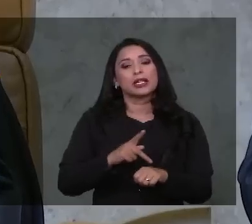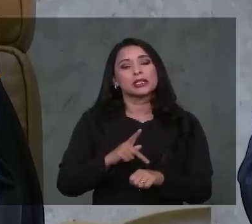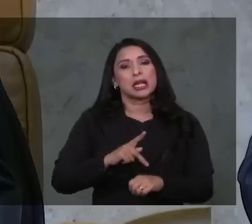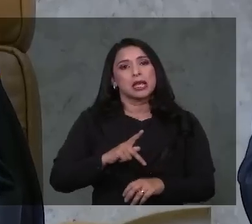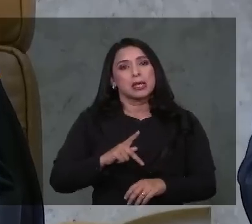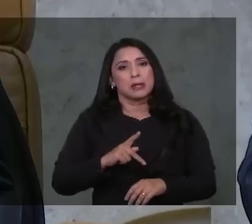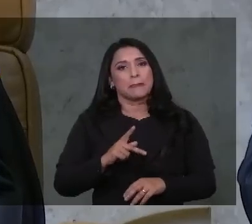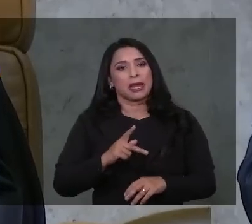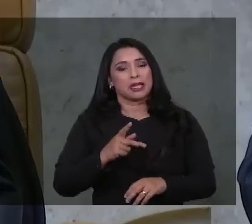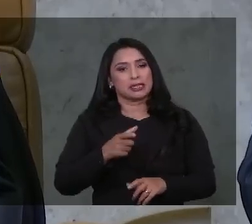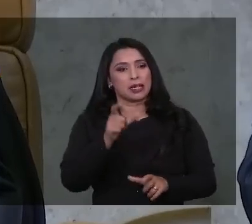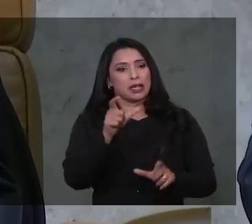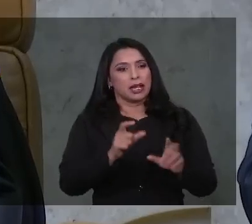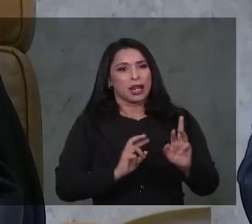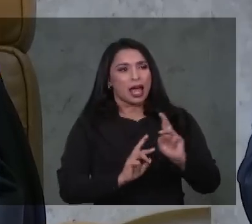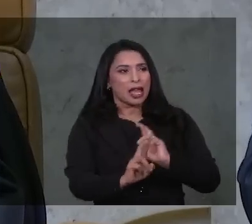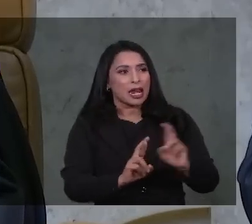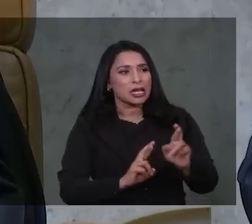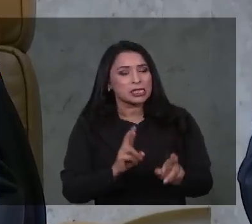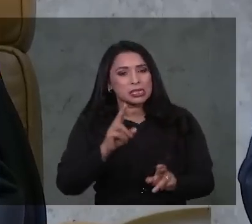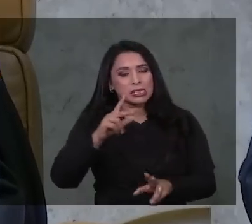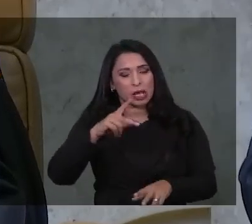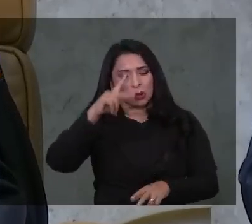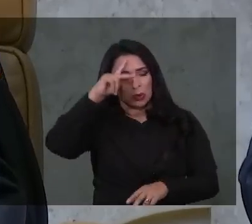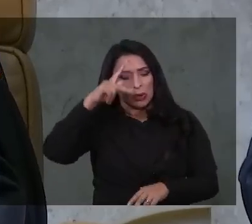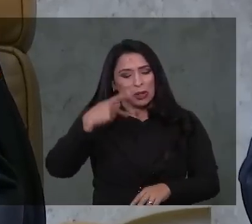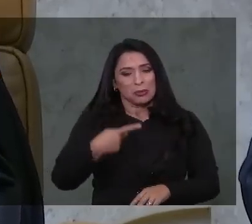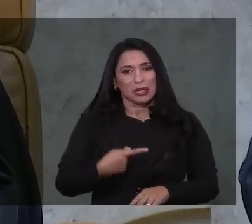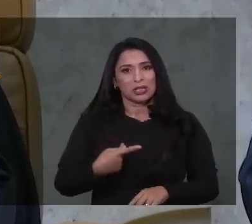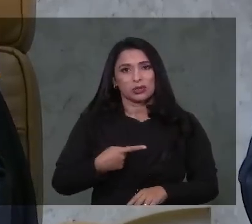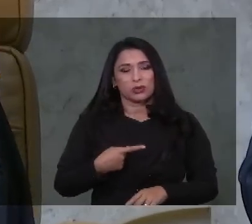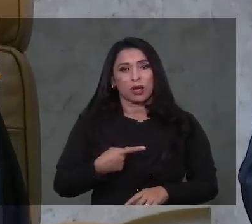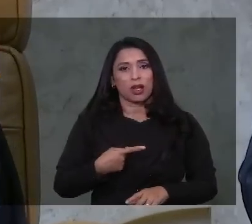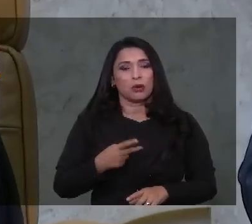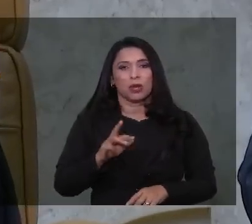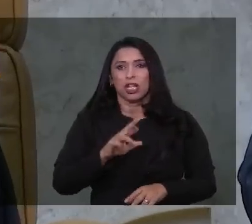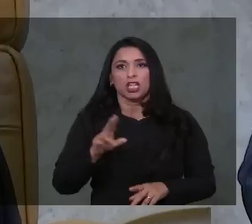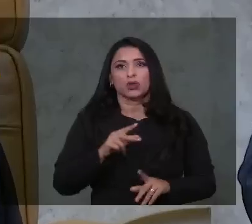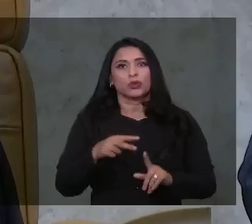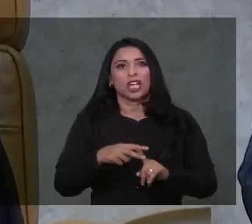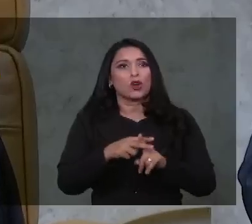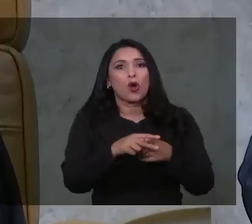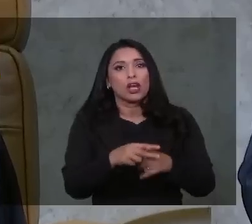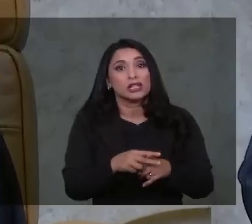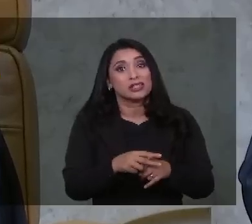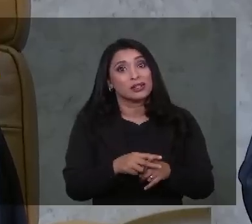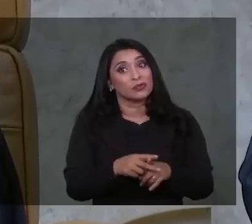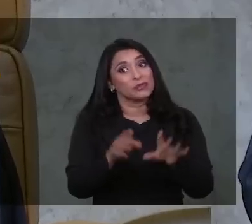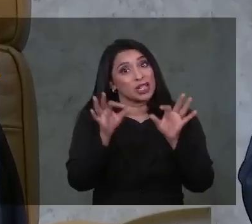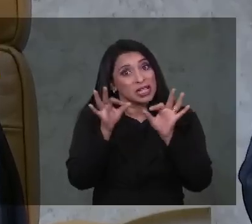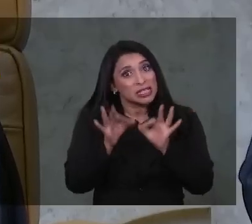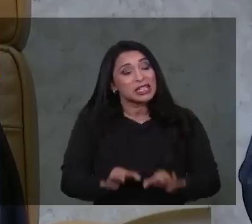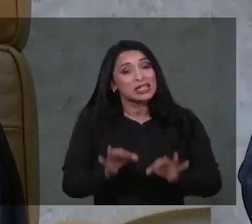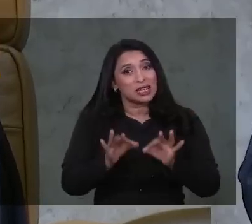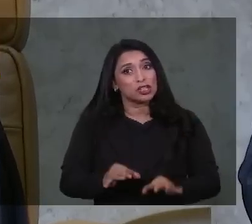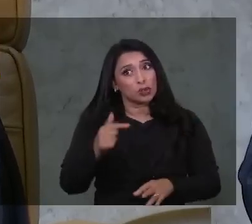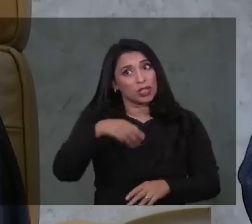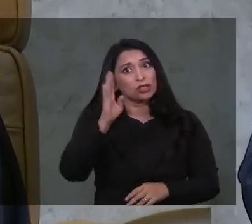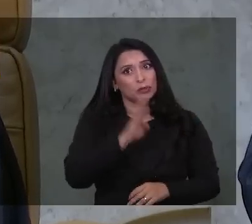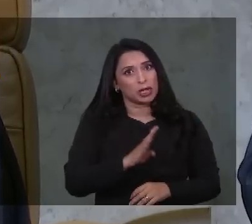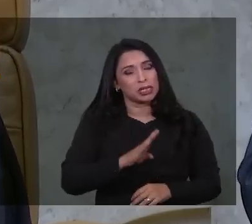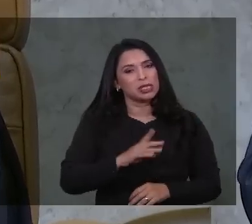pessoais acima da correção e do dever. Ser correto no Brasil às vezes custa caro. Na